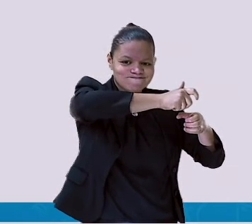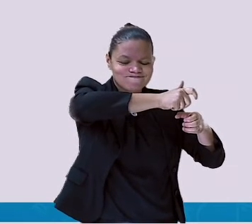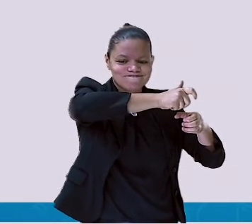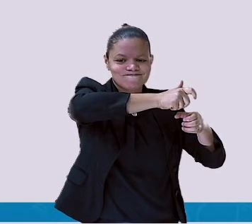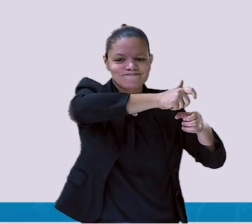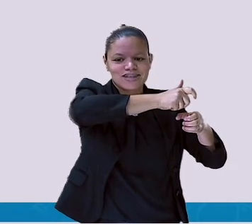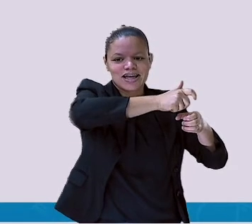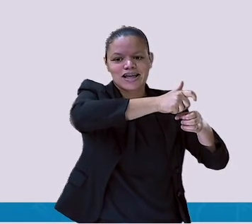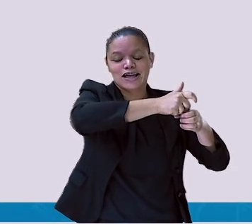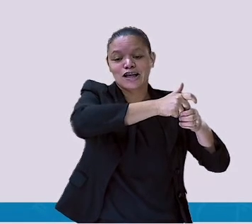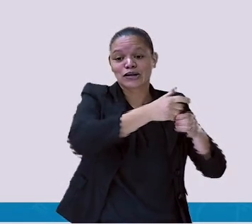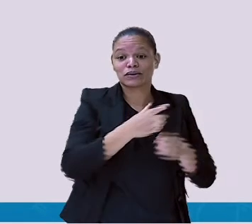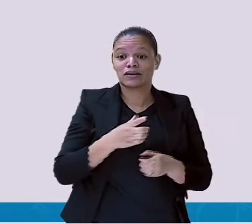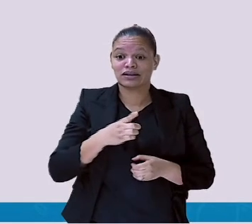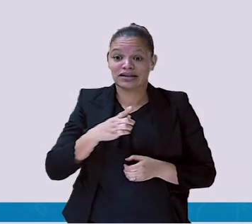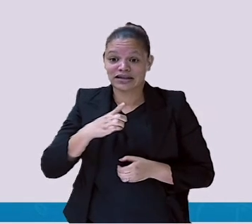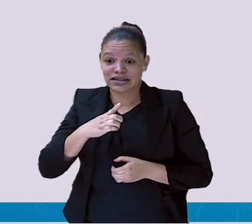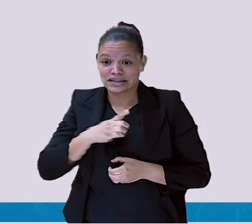alimento fique